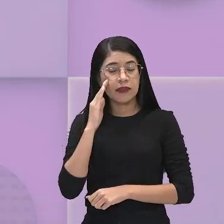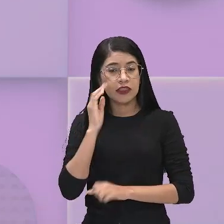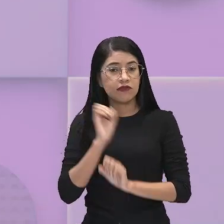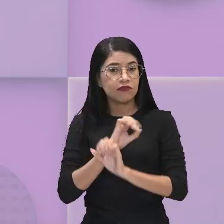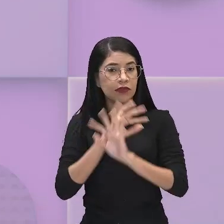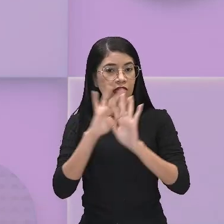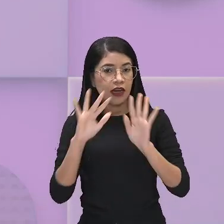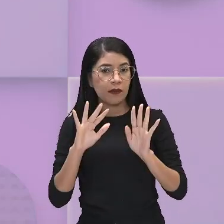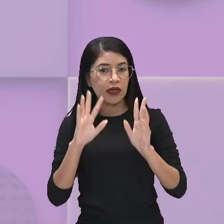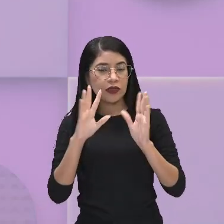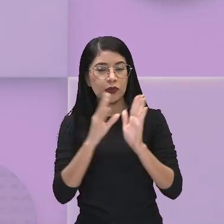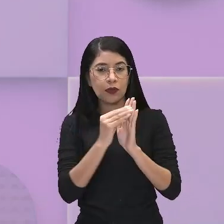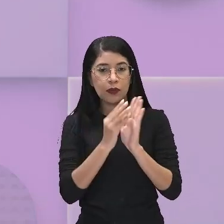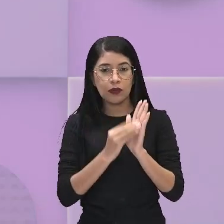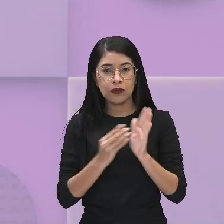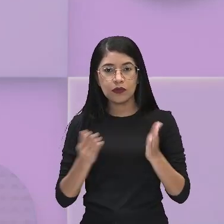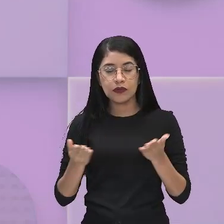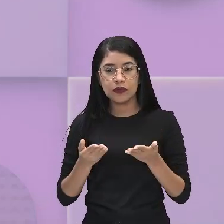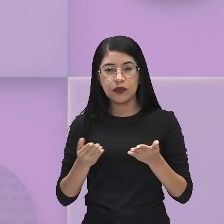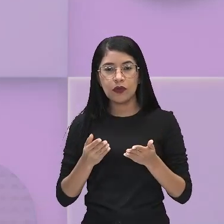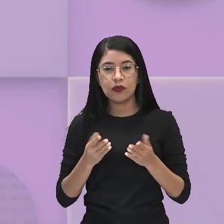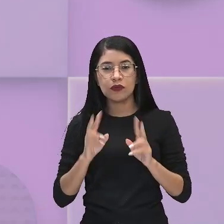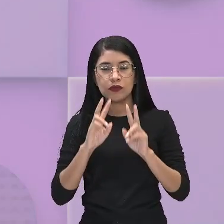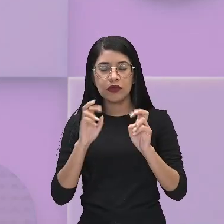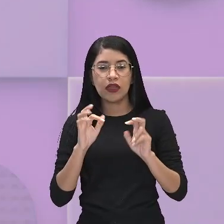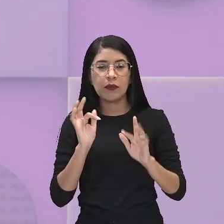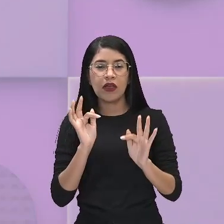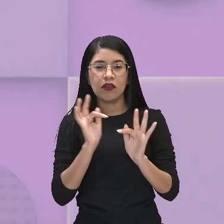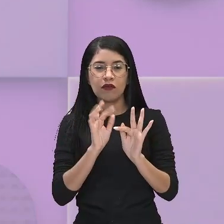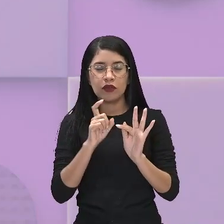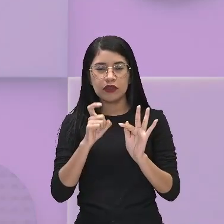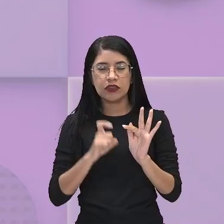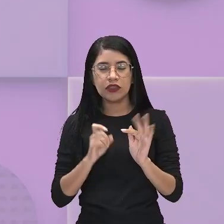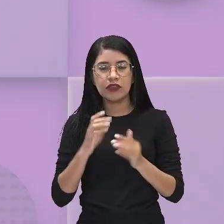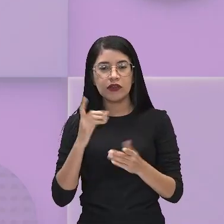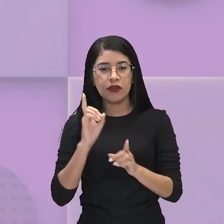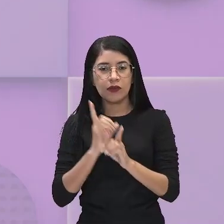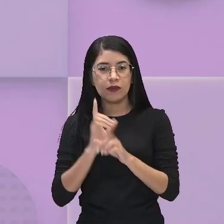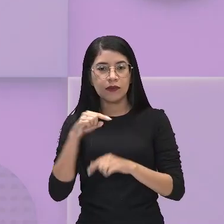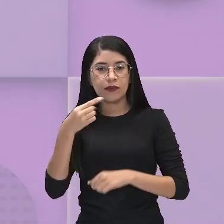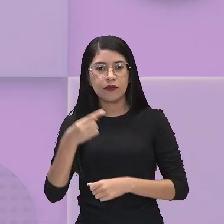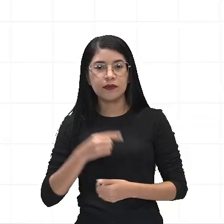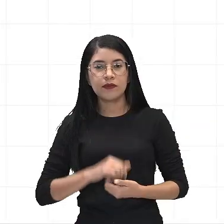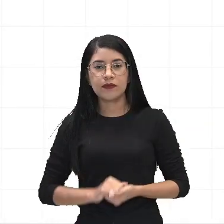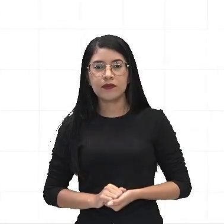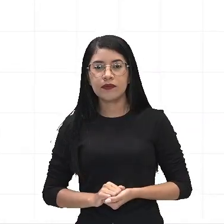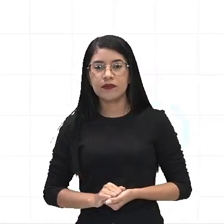compreendido um pouco mais sobre função quadrática e até o nosso próximo encontro.